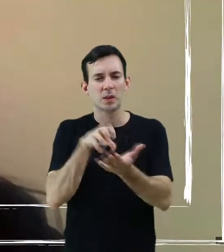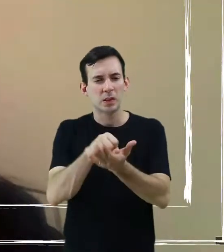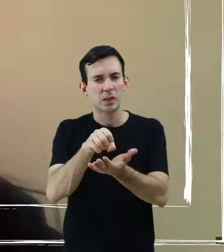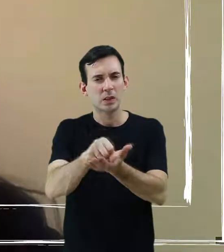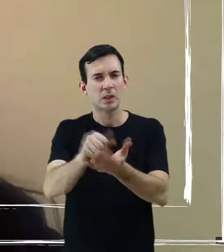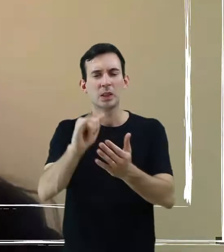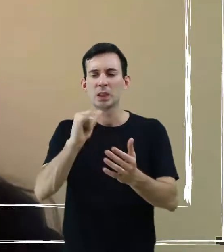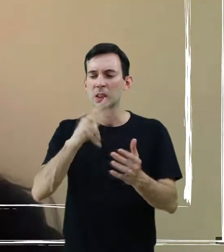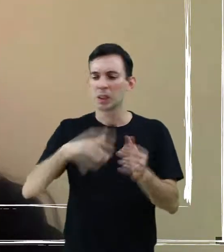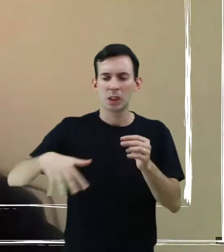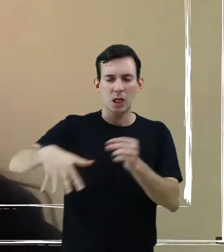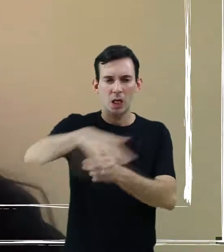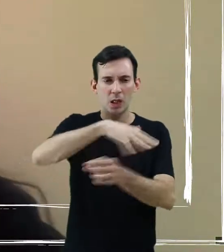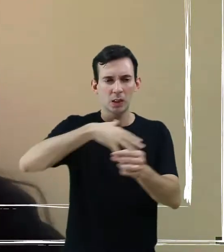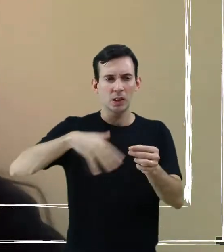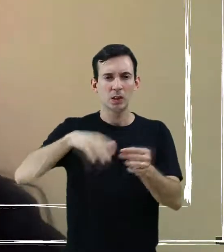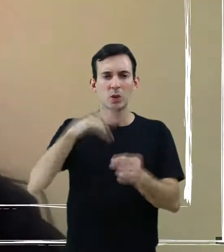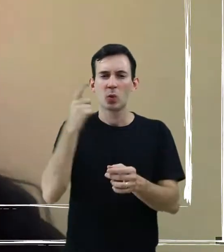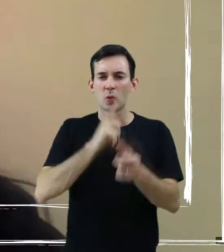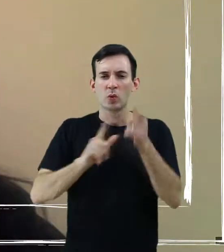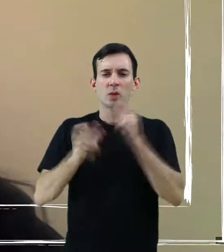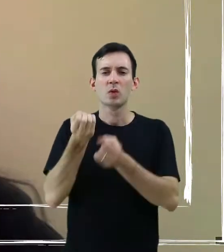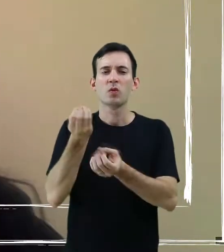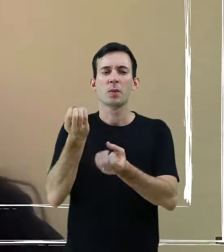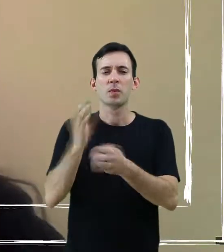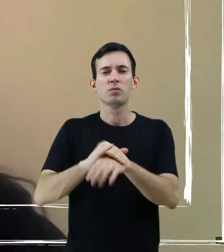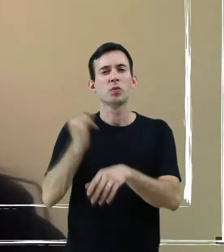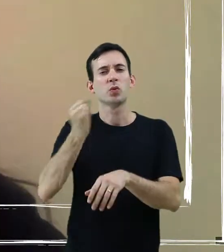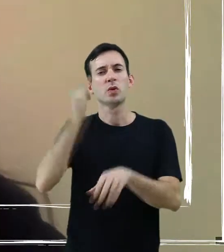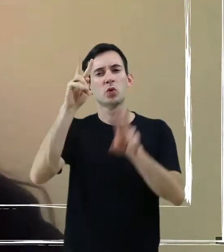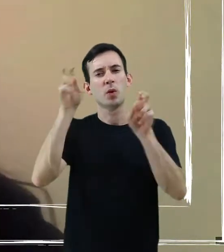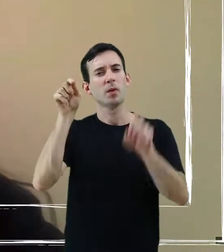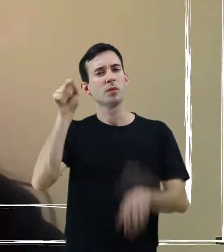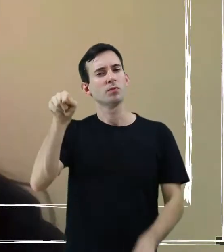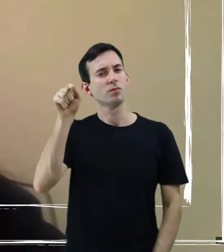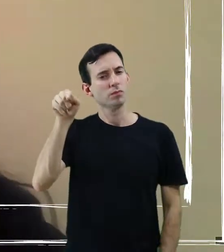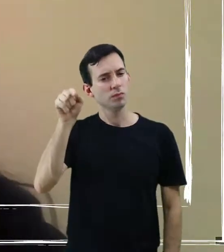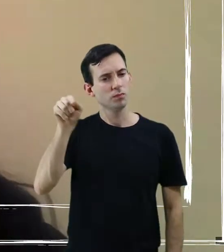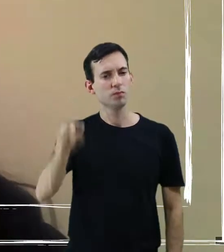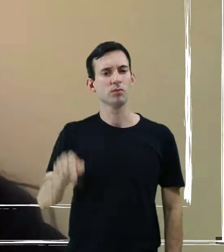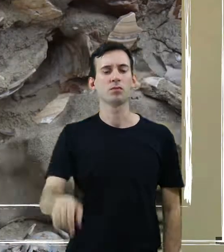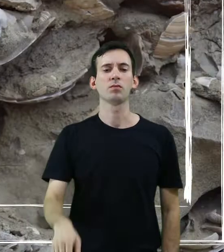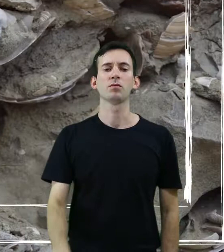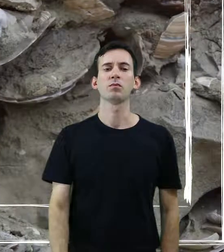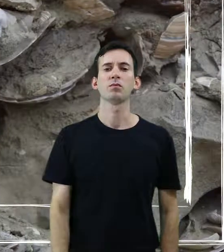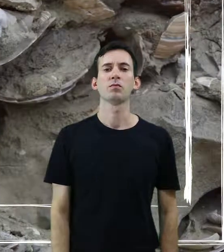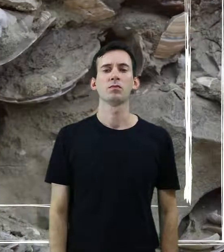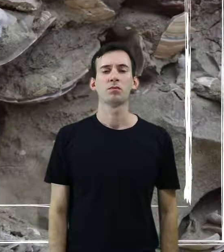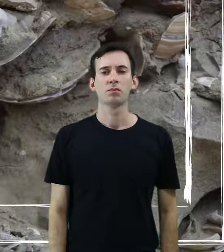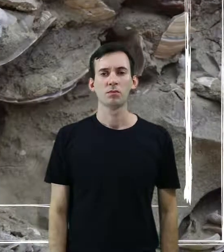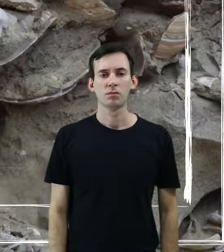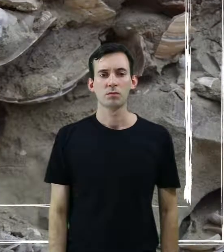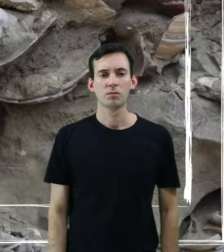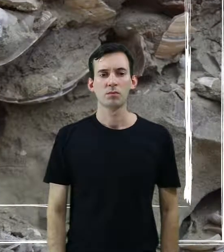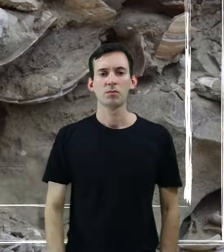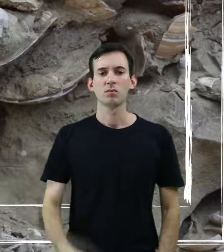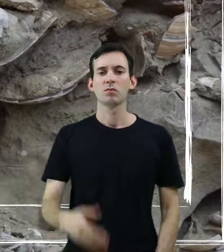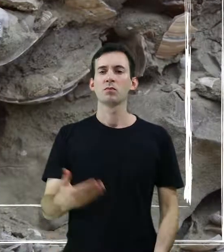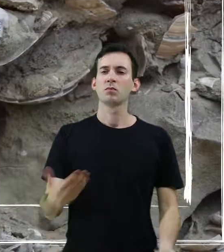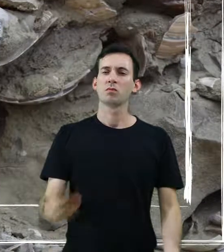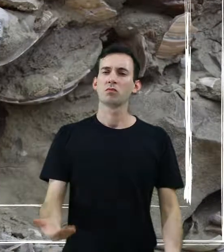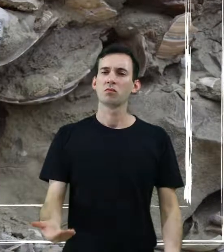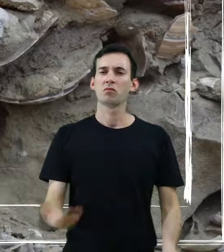bem registrado nessa ilha, a gente consegue extrair informações importantes a esse respeito. E por que é que eu estudo